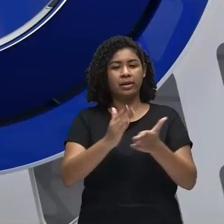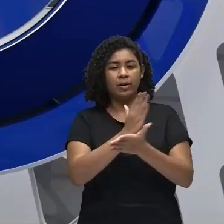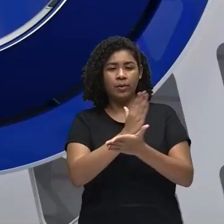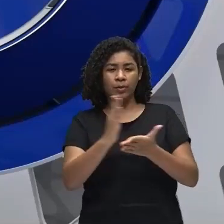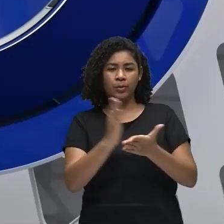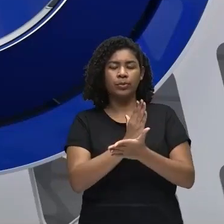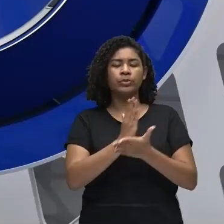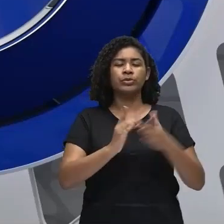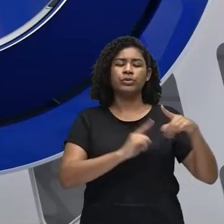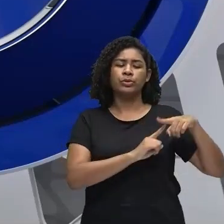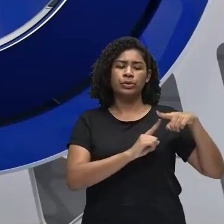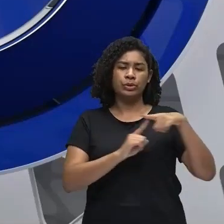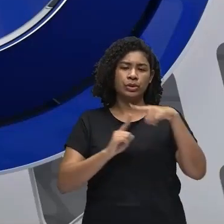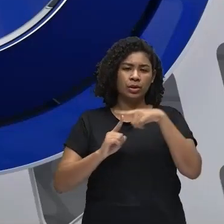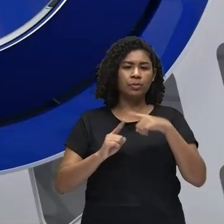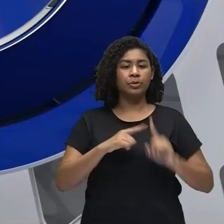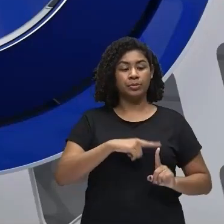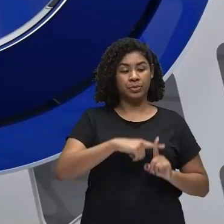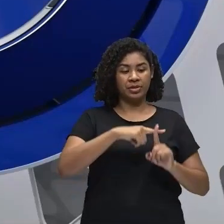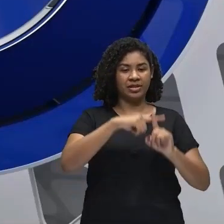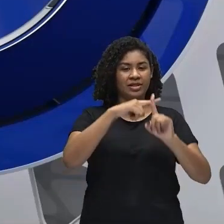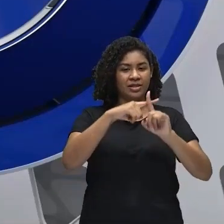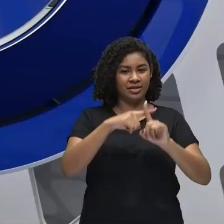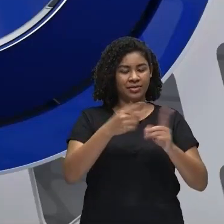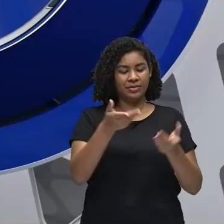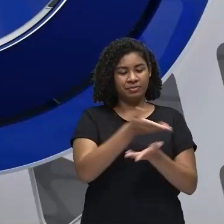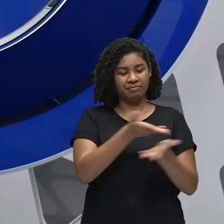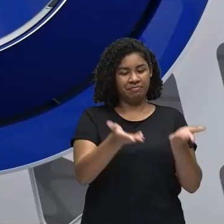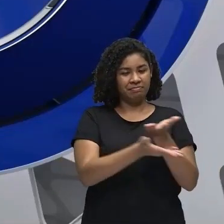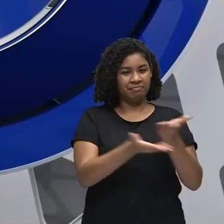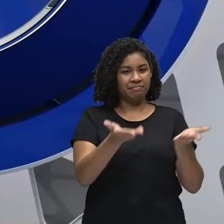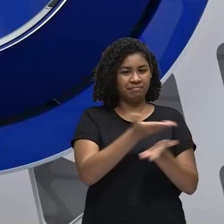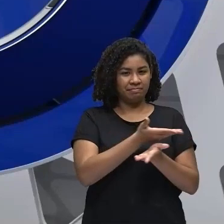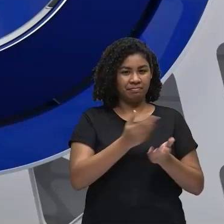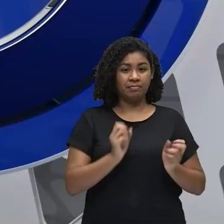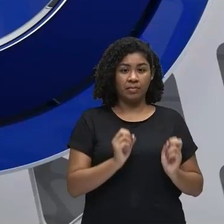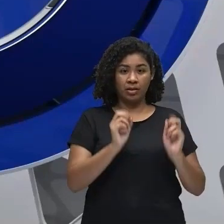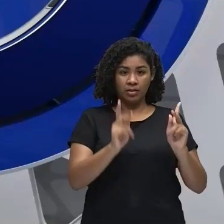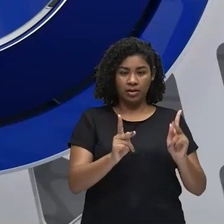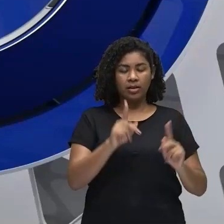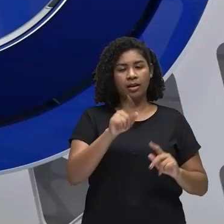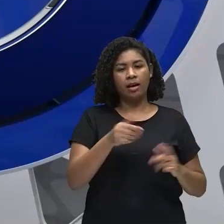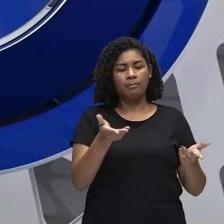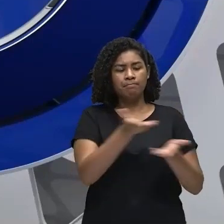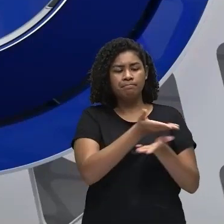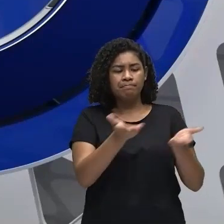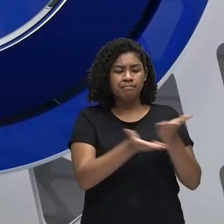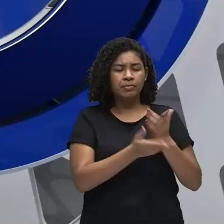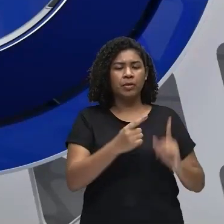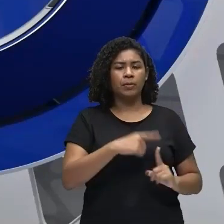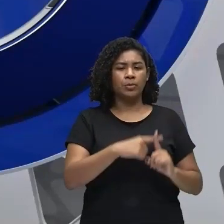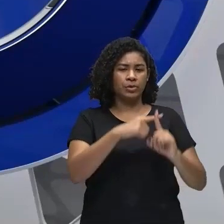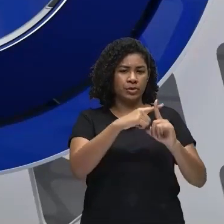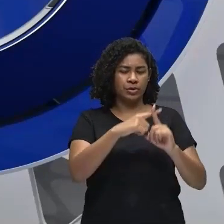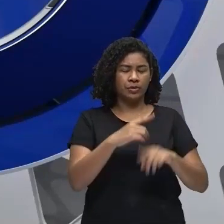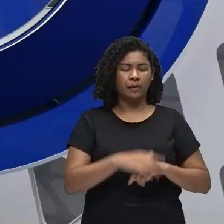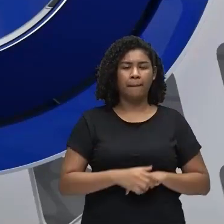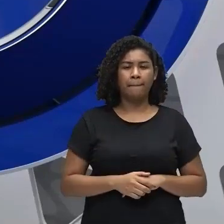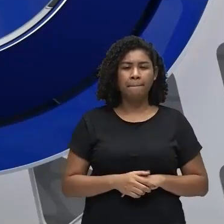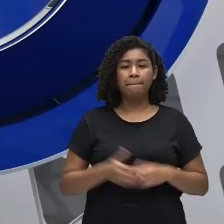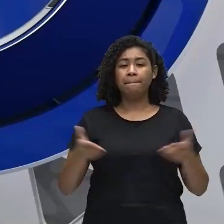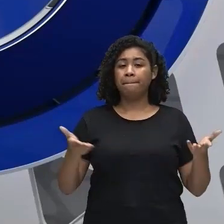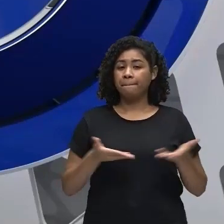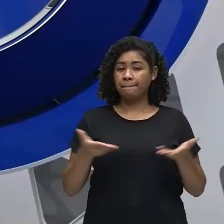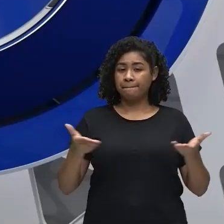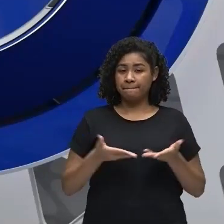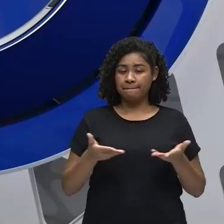algumas classificações de relações harmônicas ou relações positivas. E agora